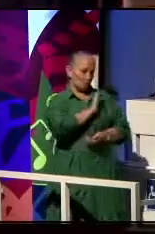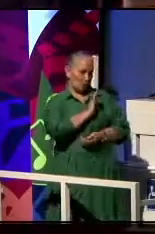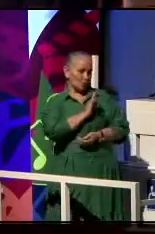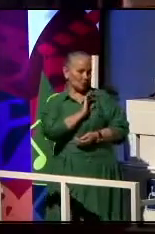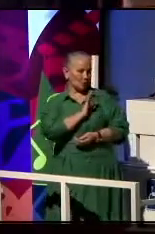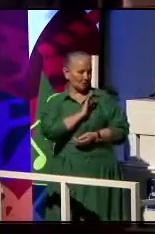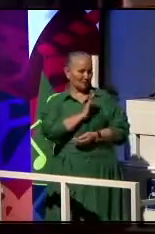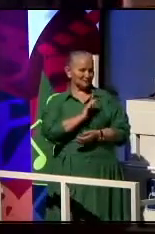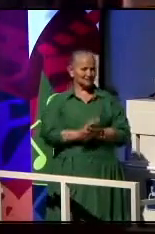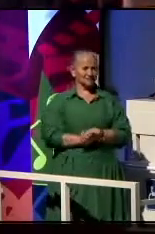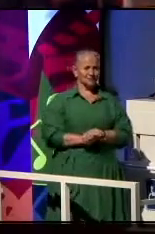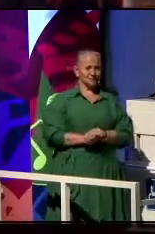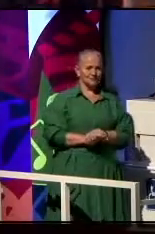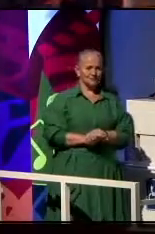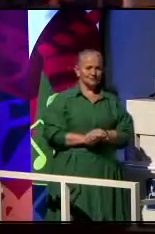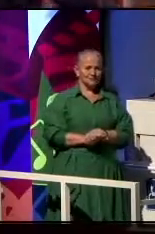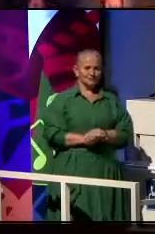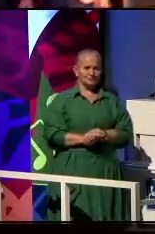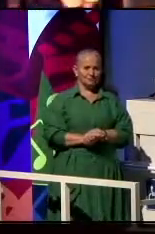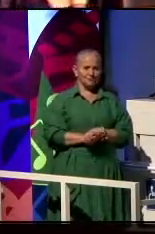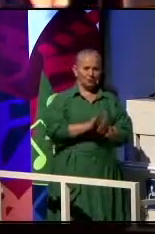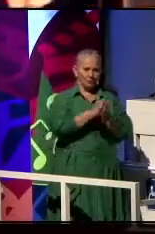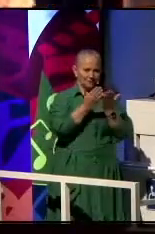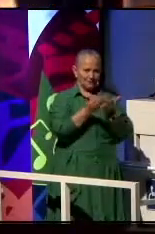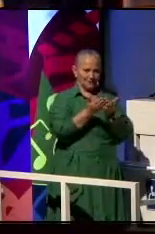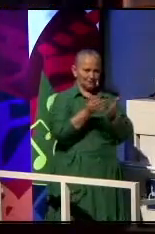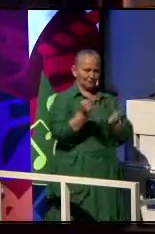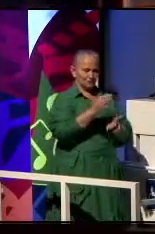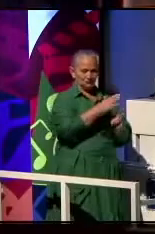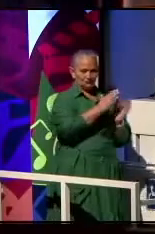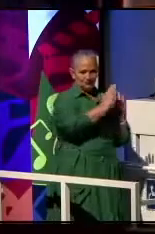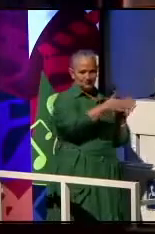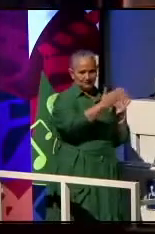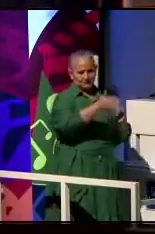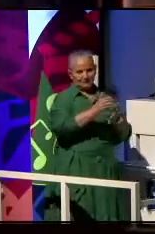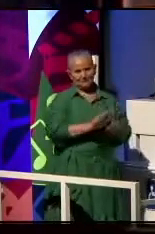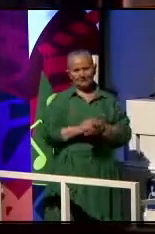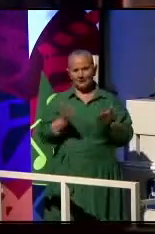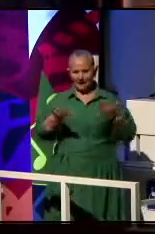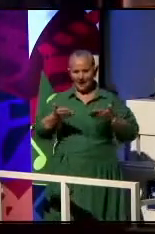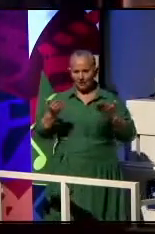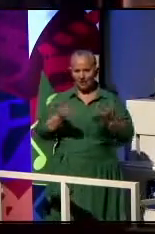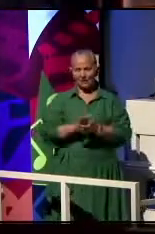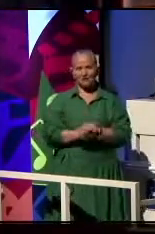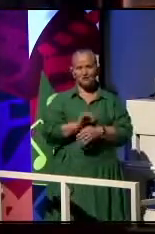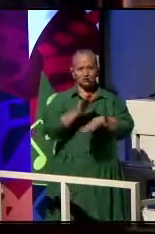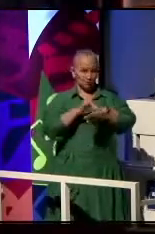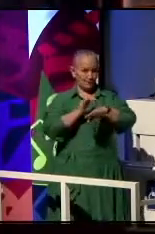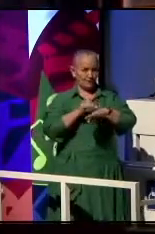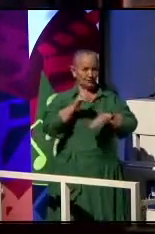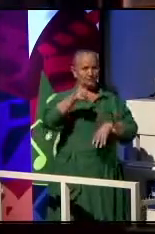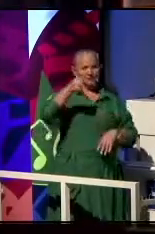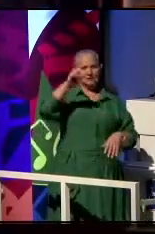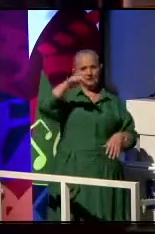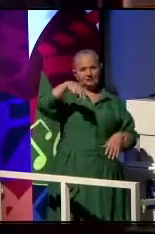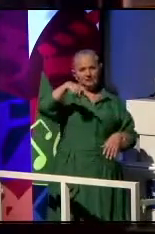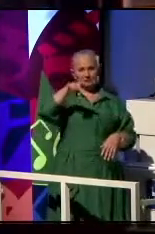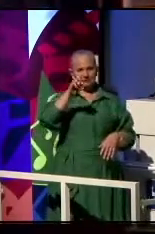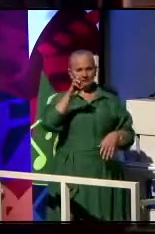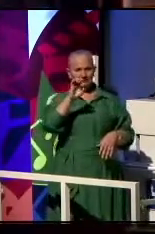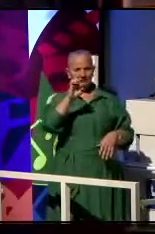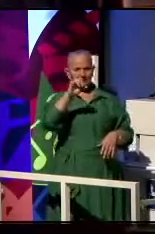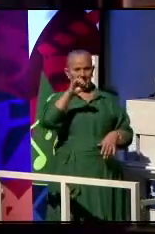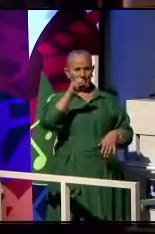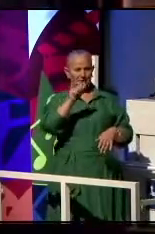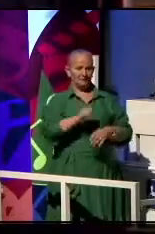de óculos, cabelo castanho, está vestindo um terno marrom, uma camisa branca e gravata. Andréia Stanislau,